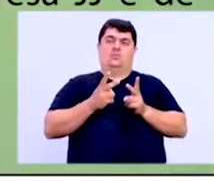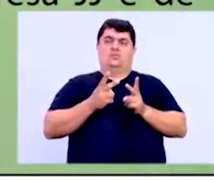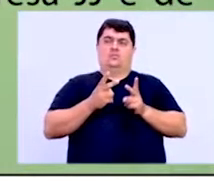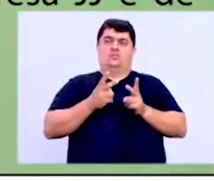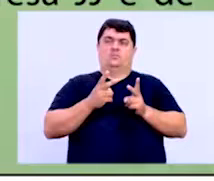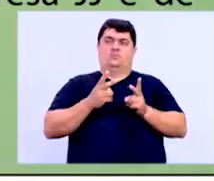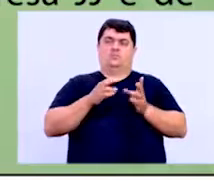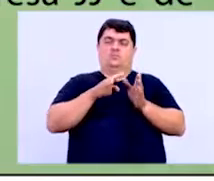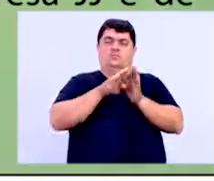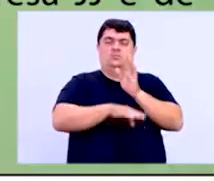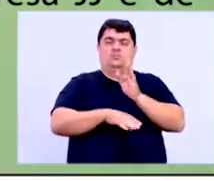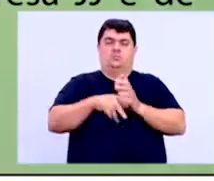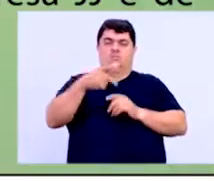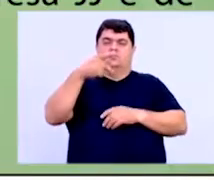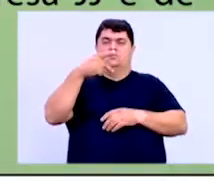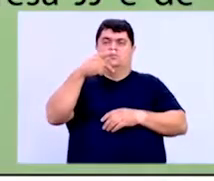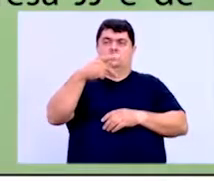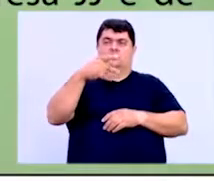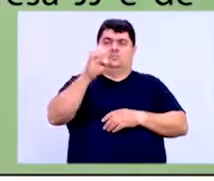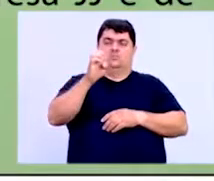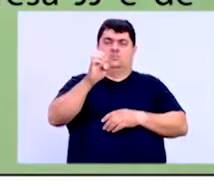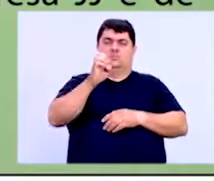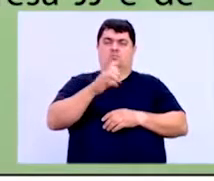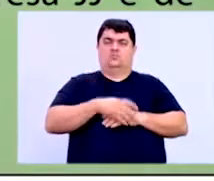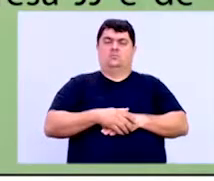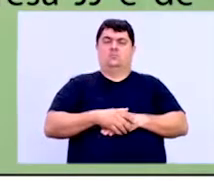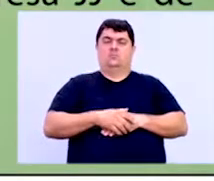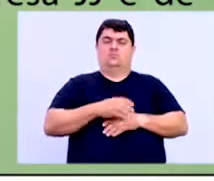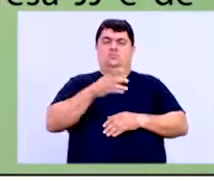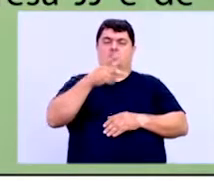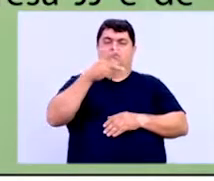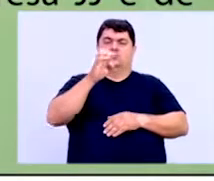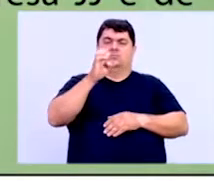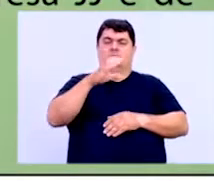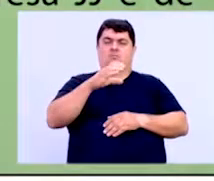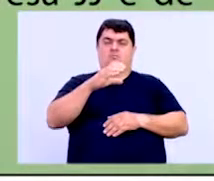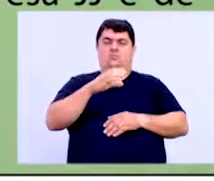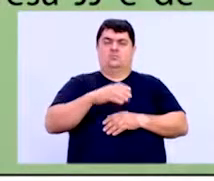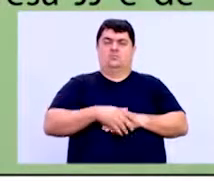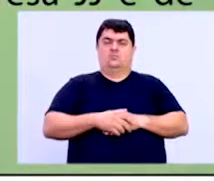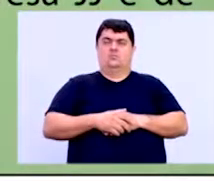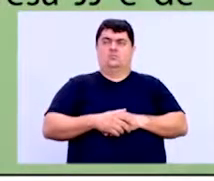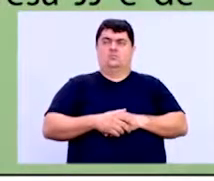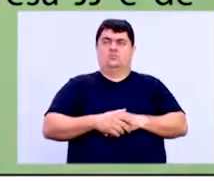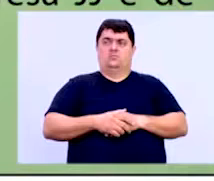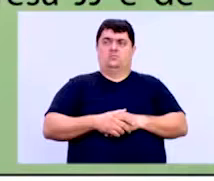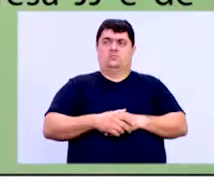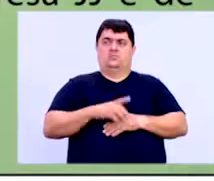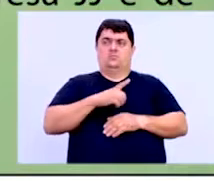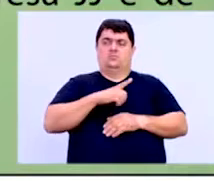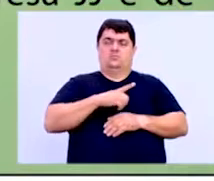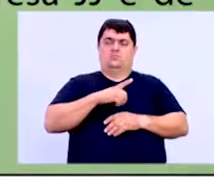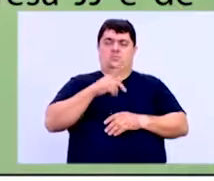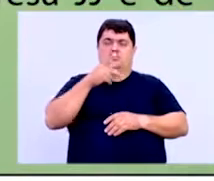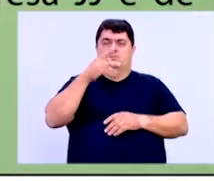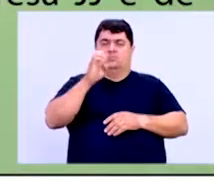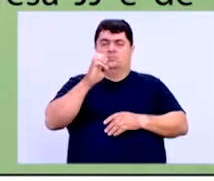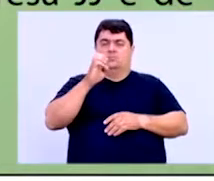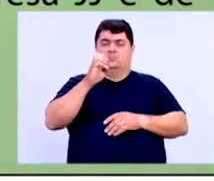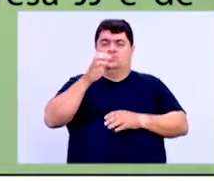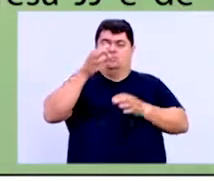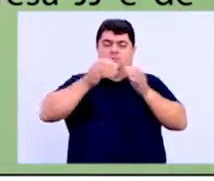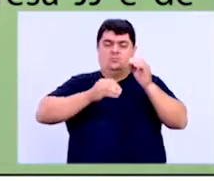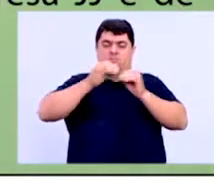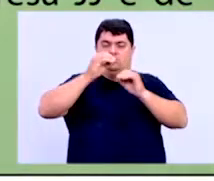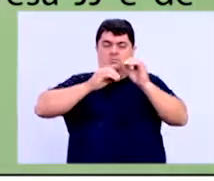vendida menos a PEC, PE em quantidade, o ponto de equilíbrio em quantidade.